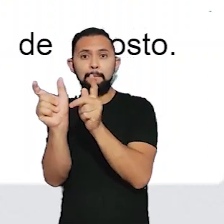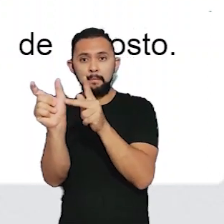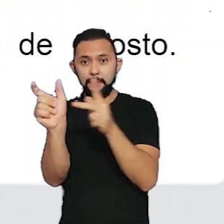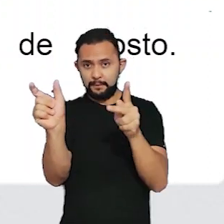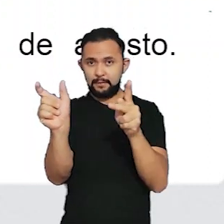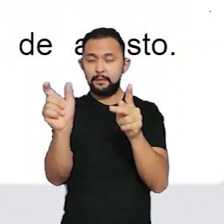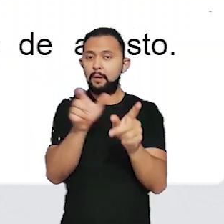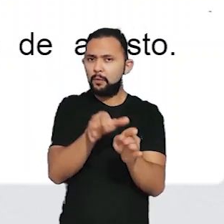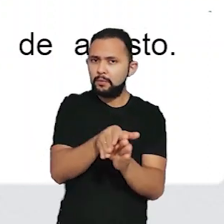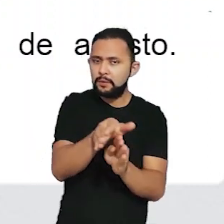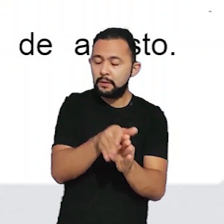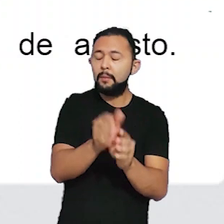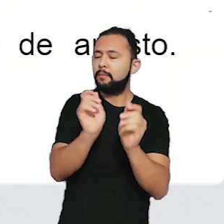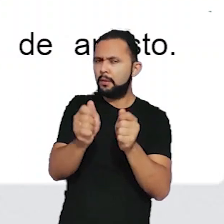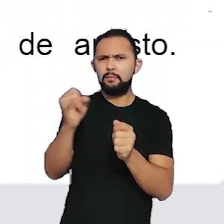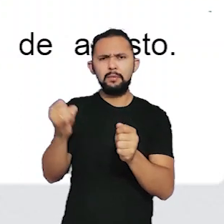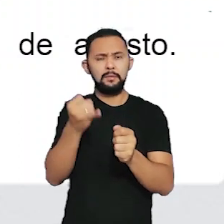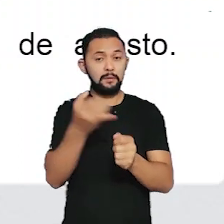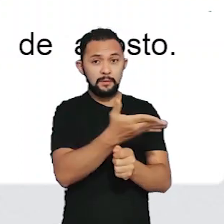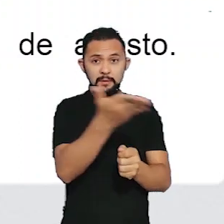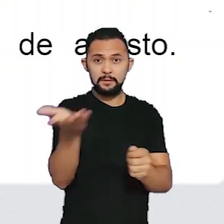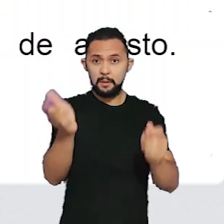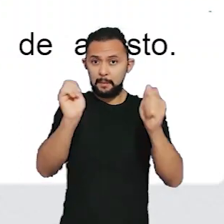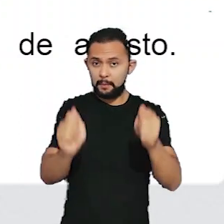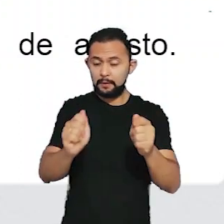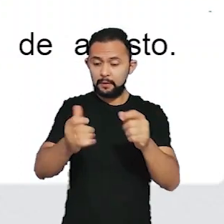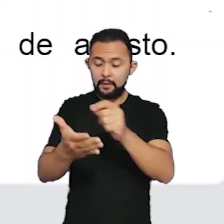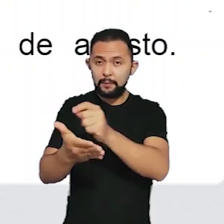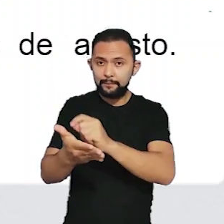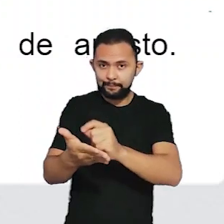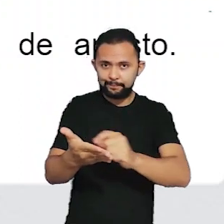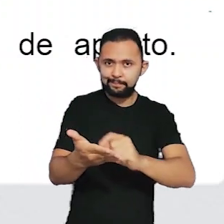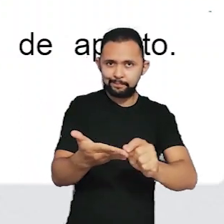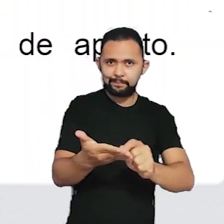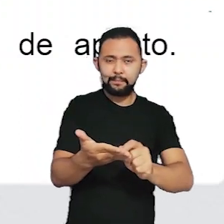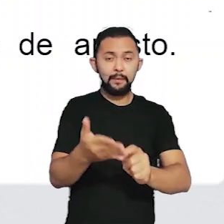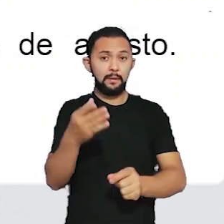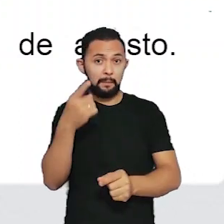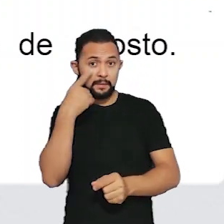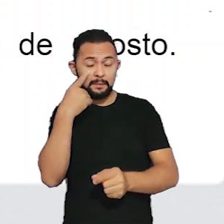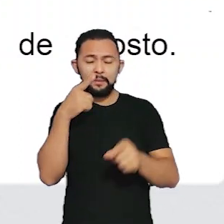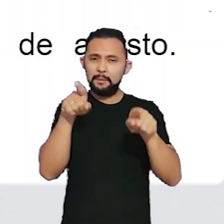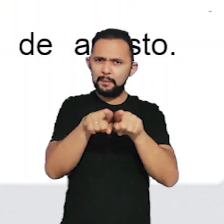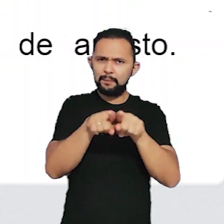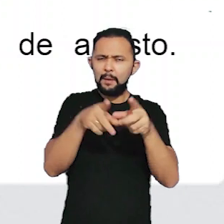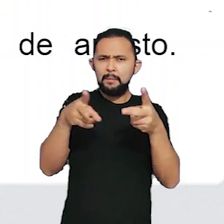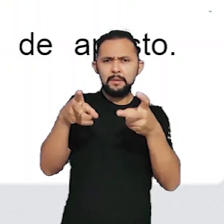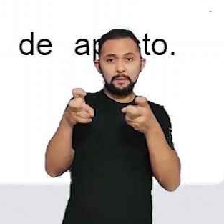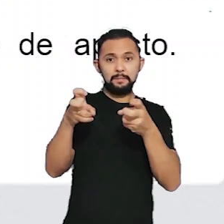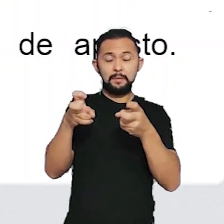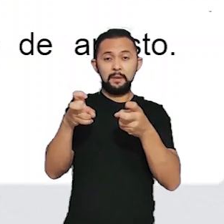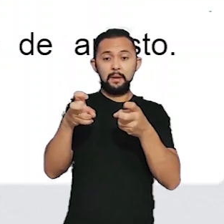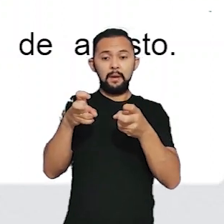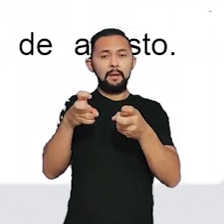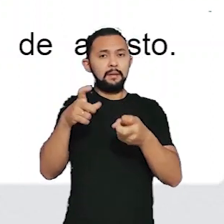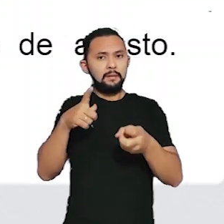aí. Sempre que uma oração subjetiva, ela vai iniciar com o verbo de ligação no início. Então, toda vez que eu tenho uma oração com o